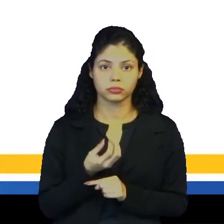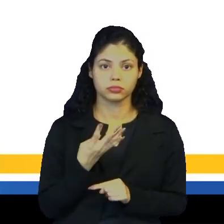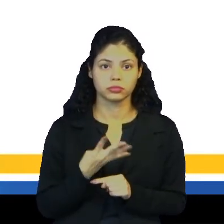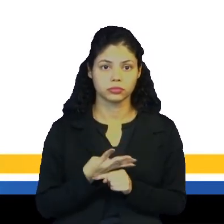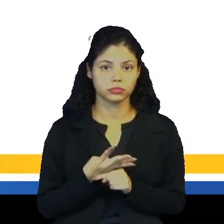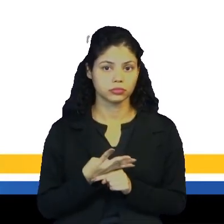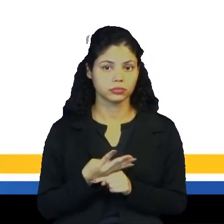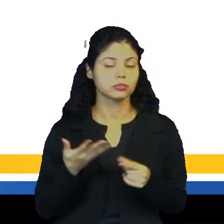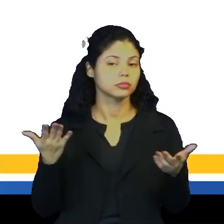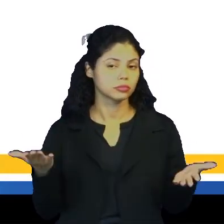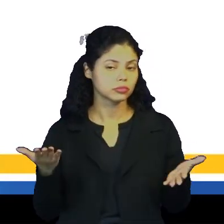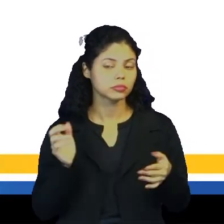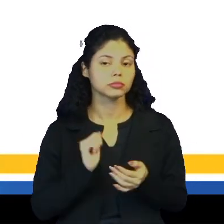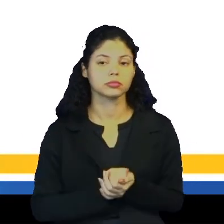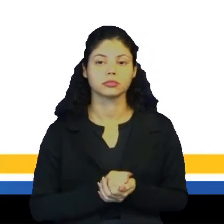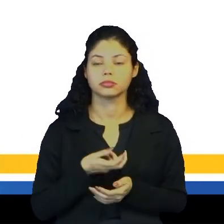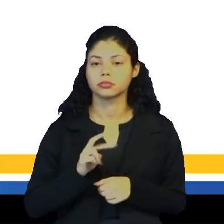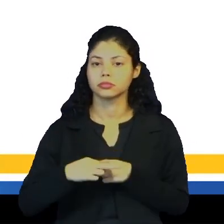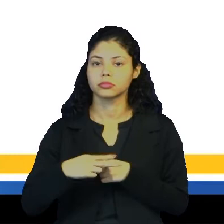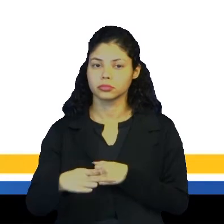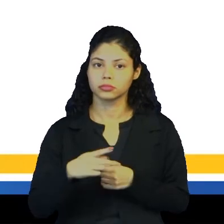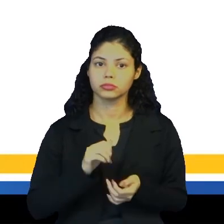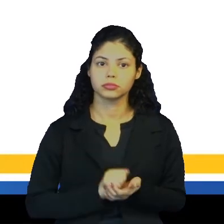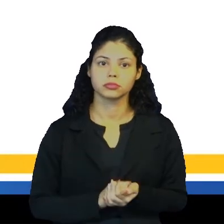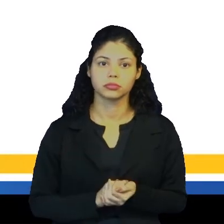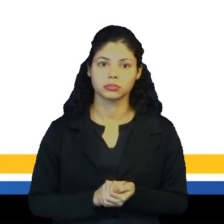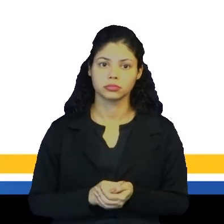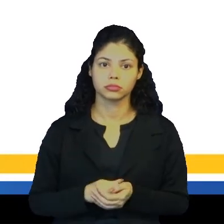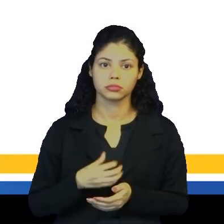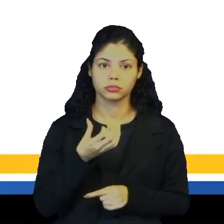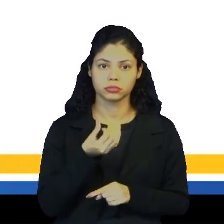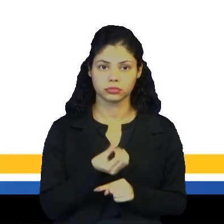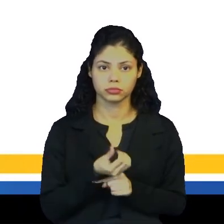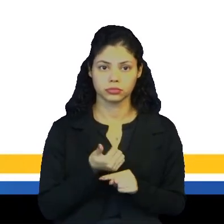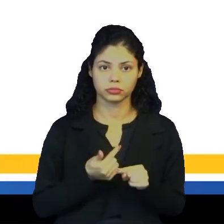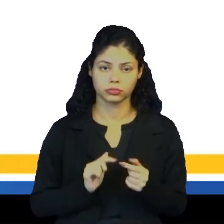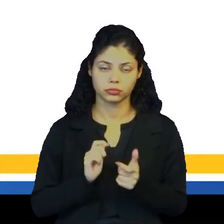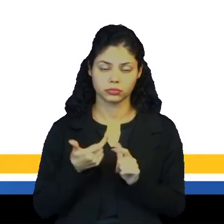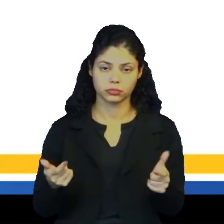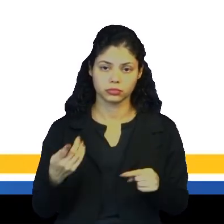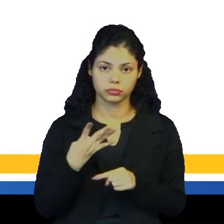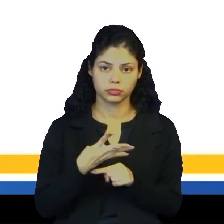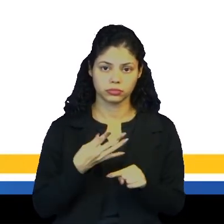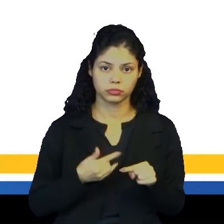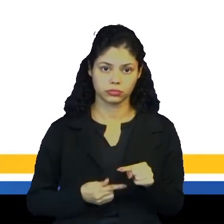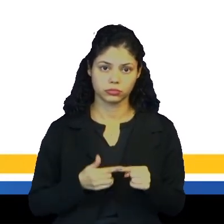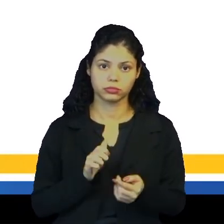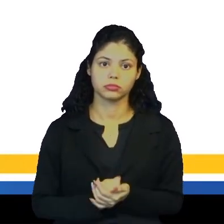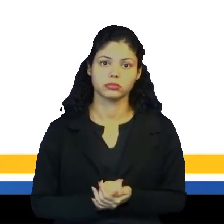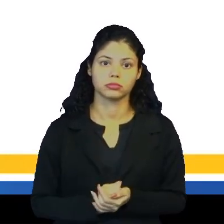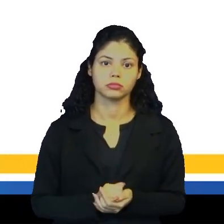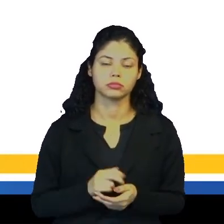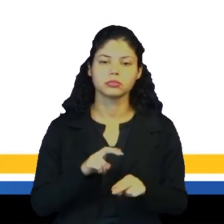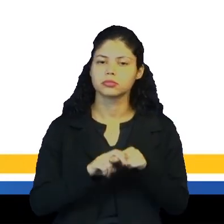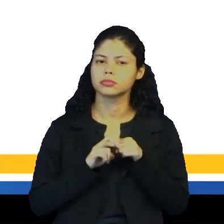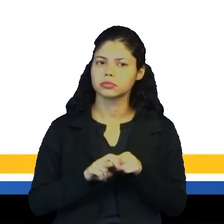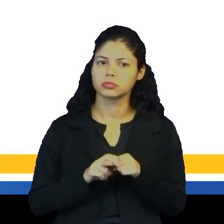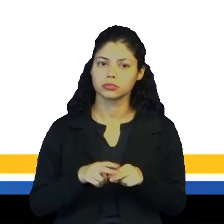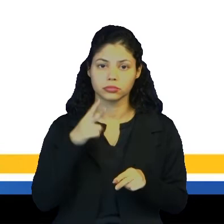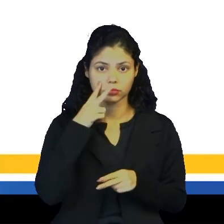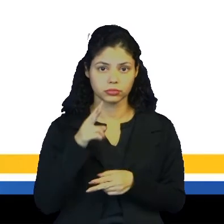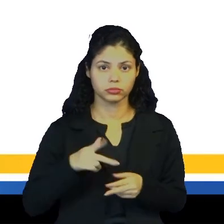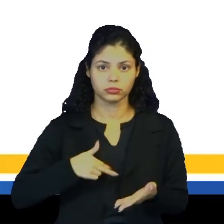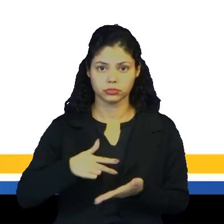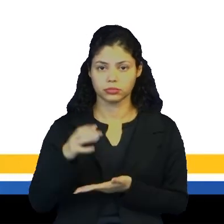é maior que 4, consequentemente, 6 sobre 7 vai ser maior que 4 sobre 7. E aí